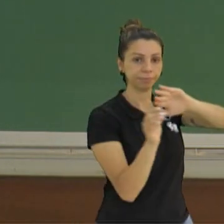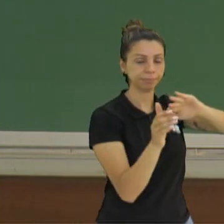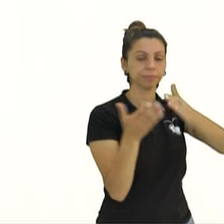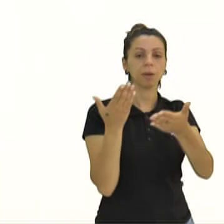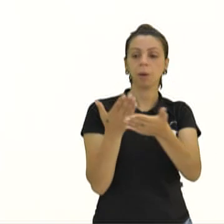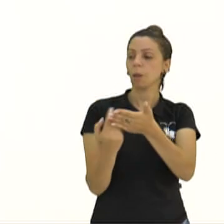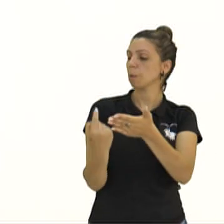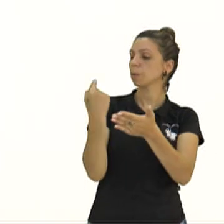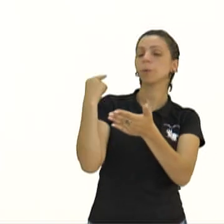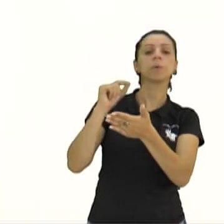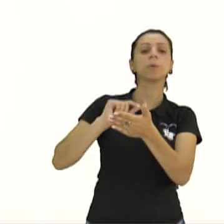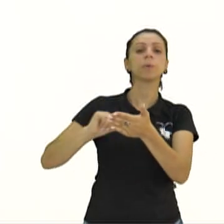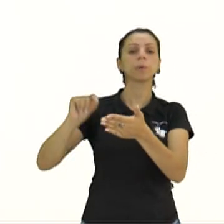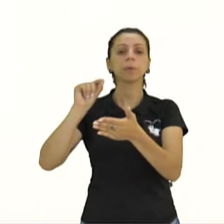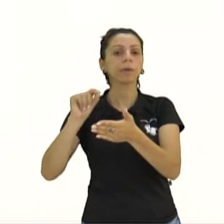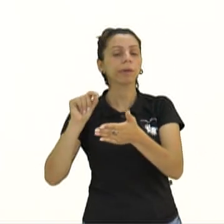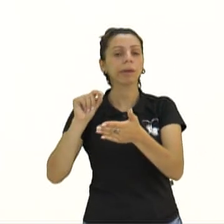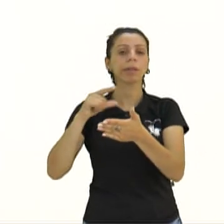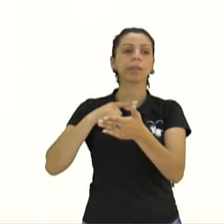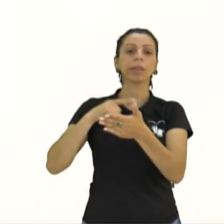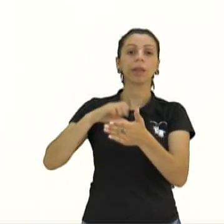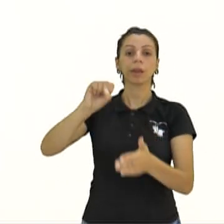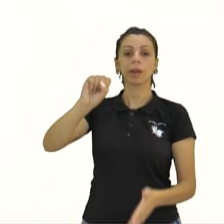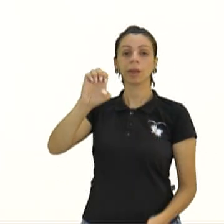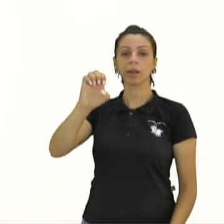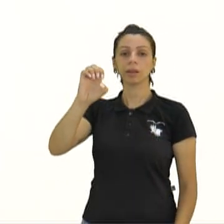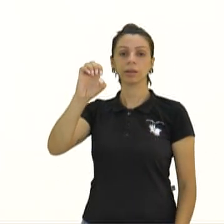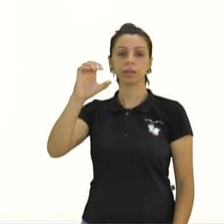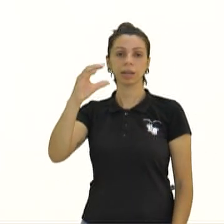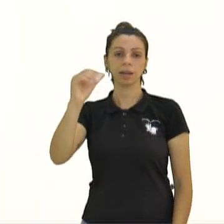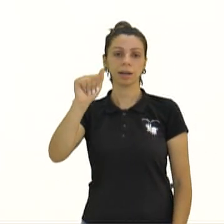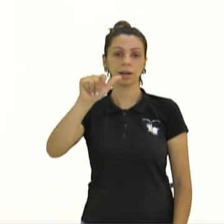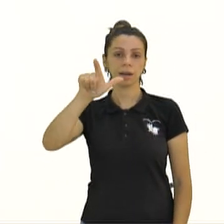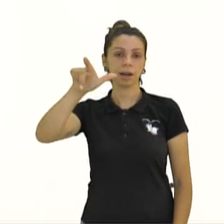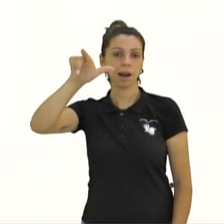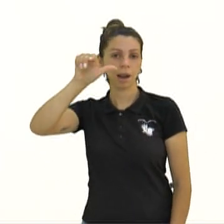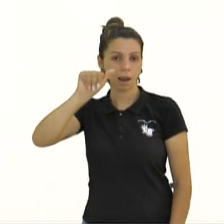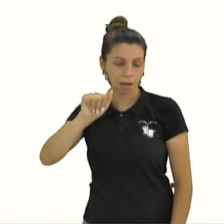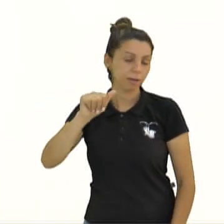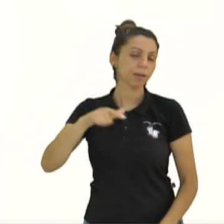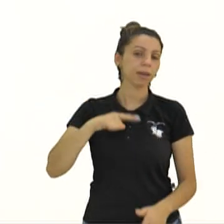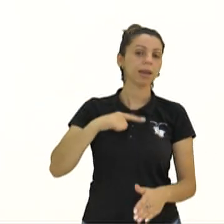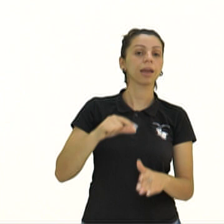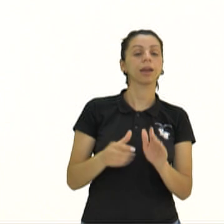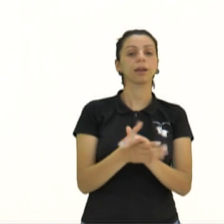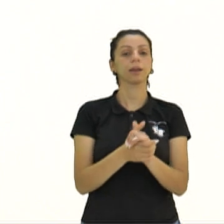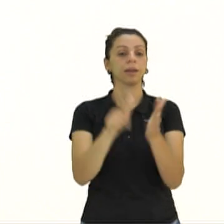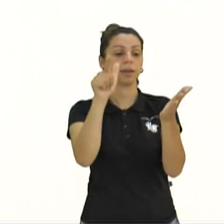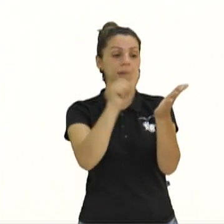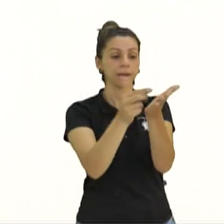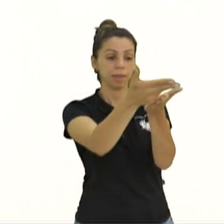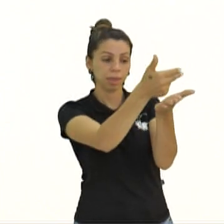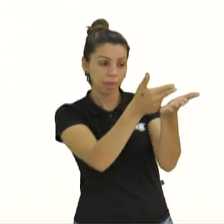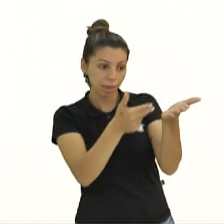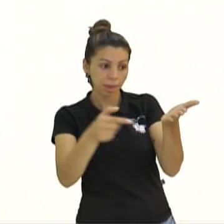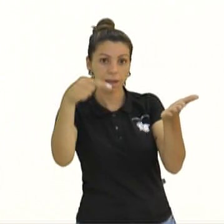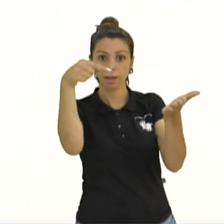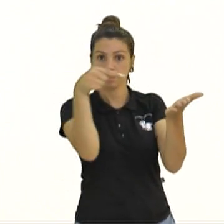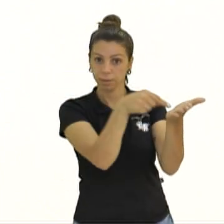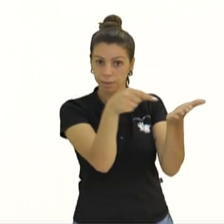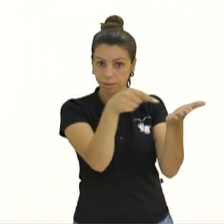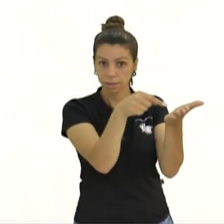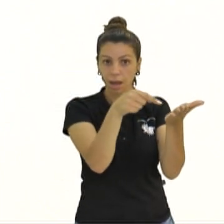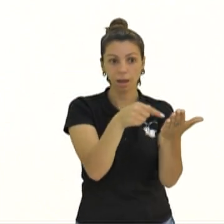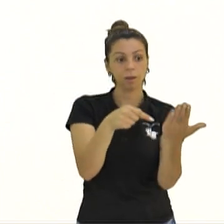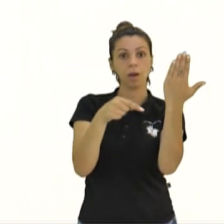nós falamos sobre escala. Lembra que escala é uma razão. E a razão entre quem? Entre a medida do desenho e a medida real. Lembra